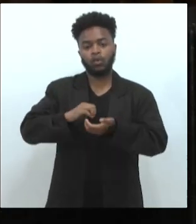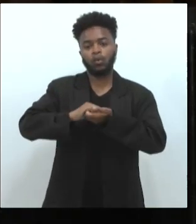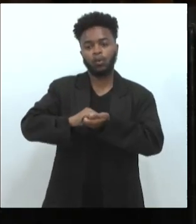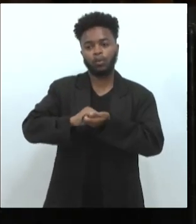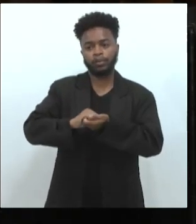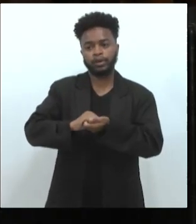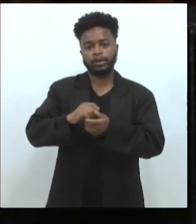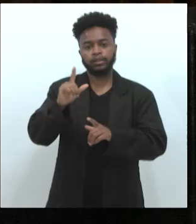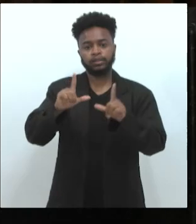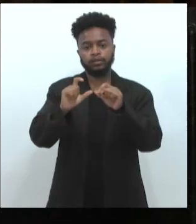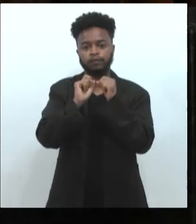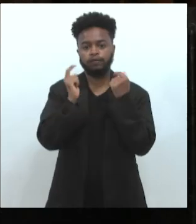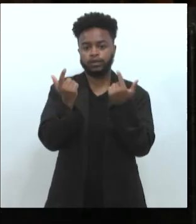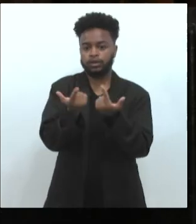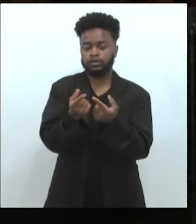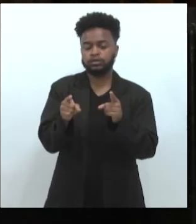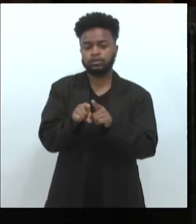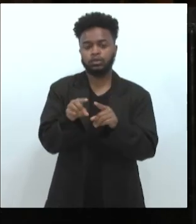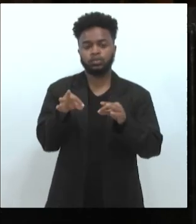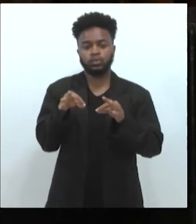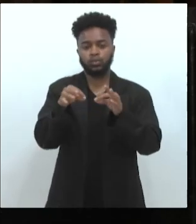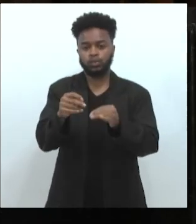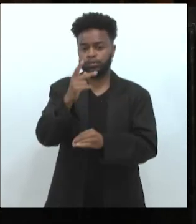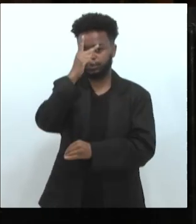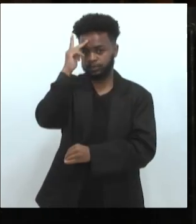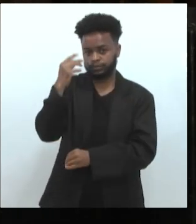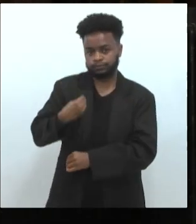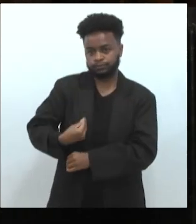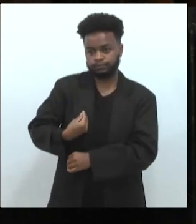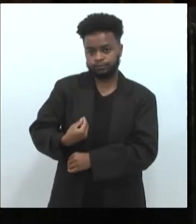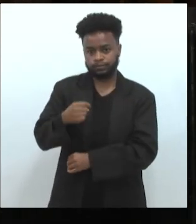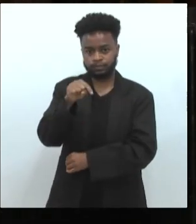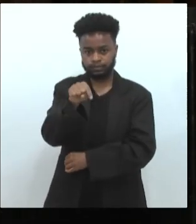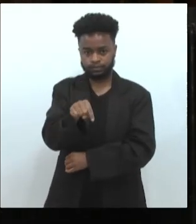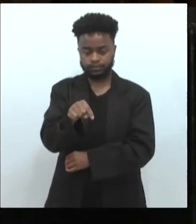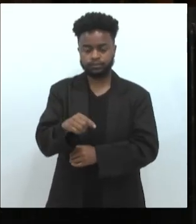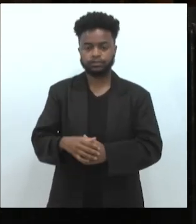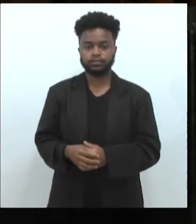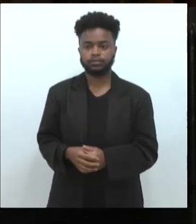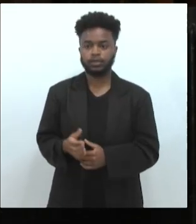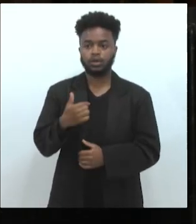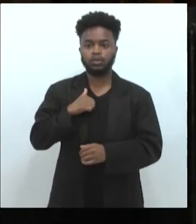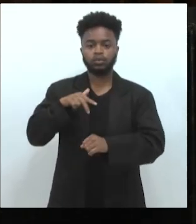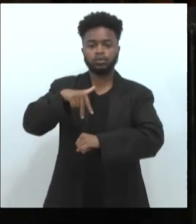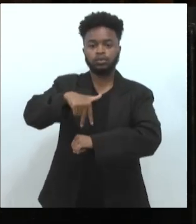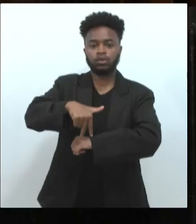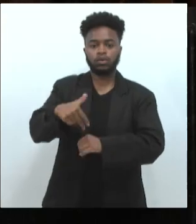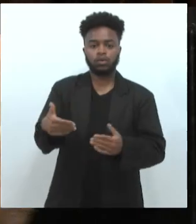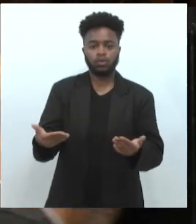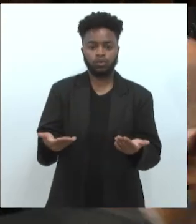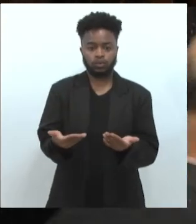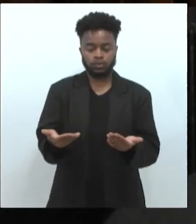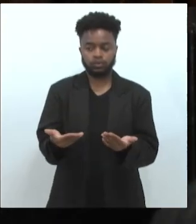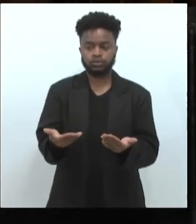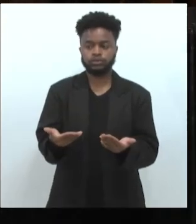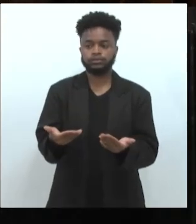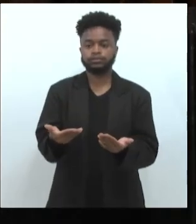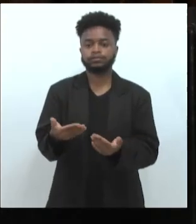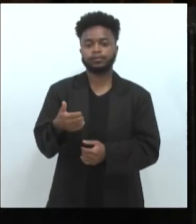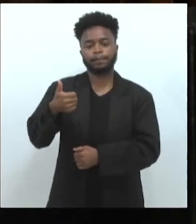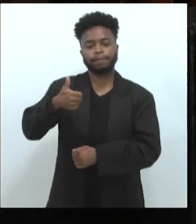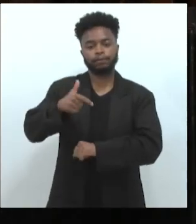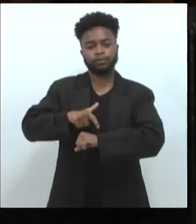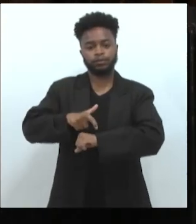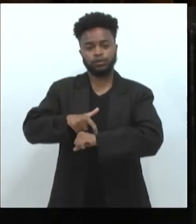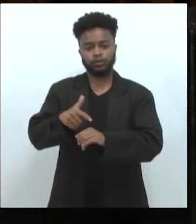TV Alete, cumprimentar a todos que aqui estão. Eu venho a essa tribuna, neste primeiro